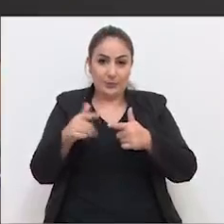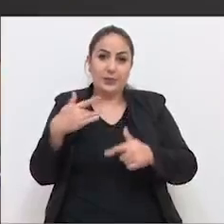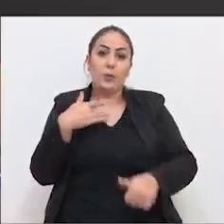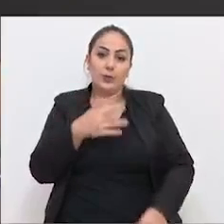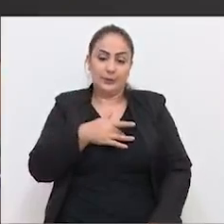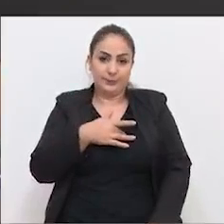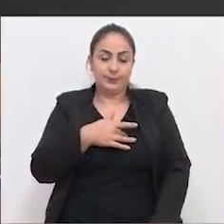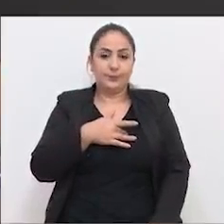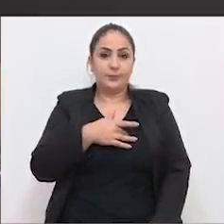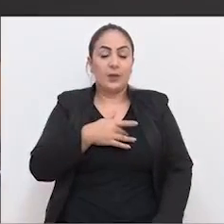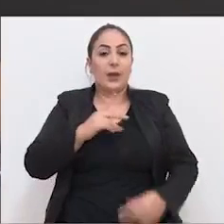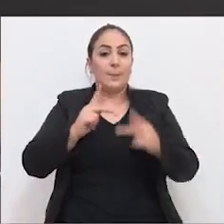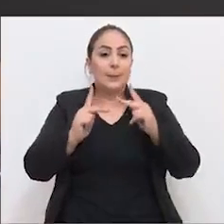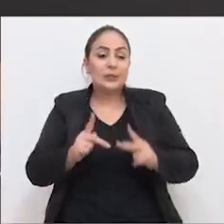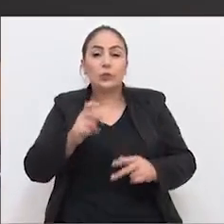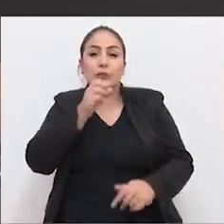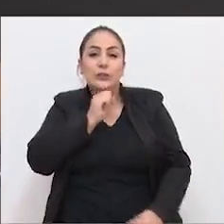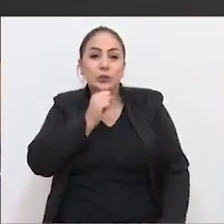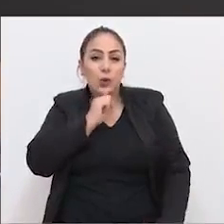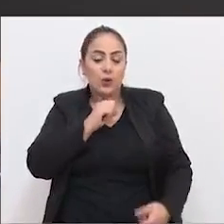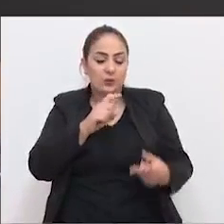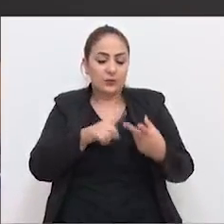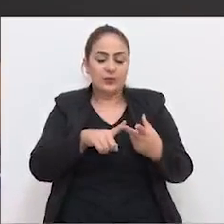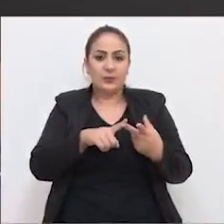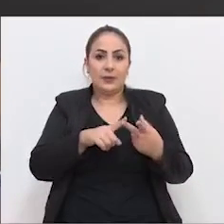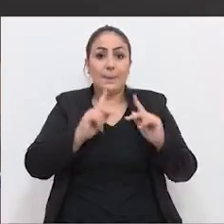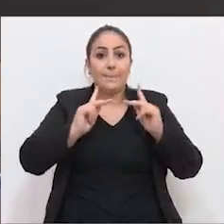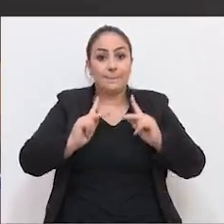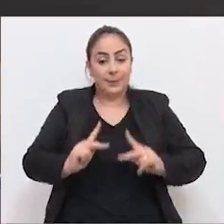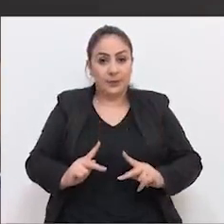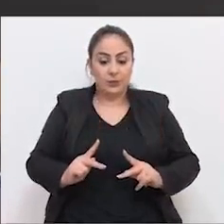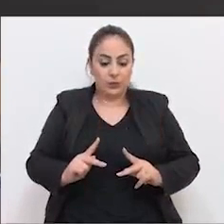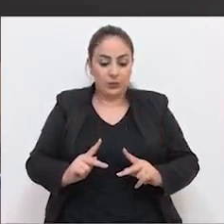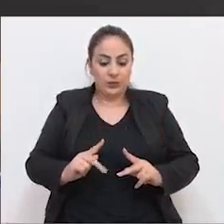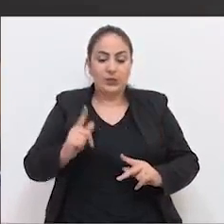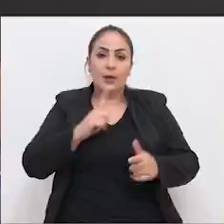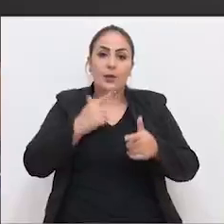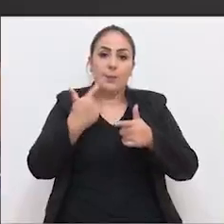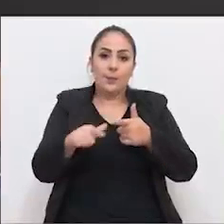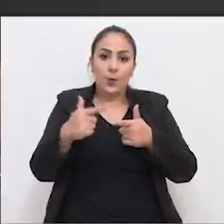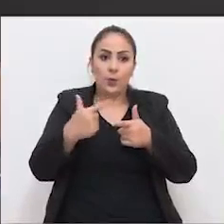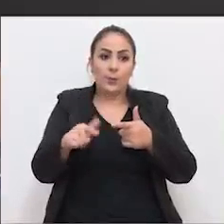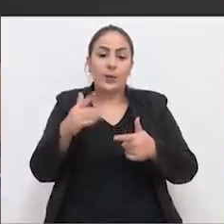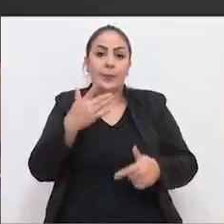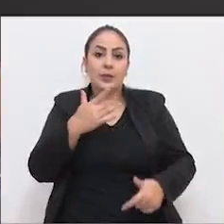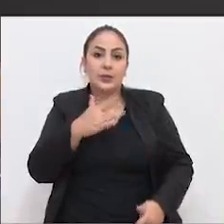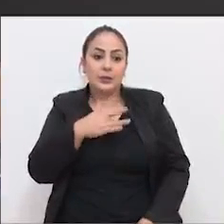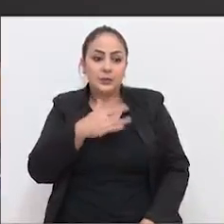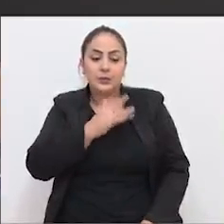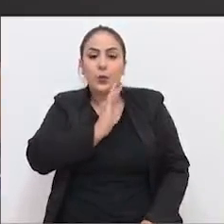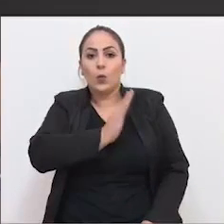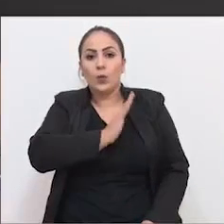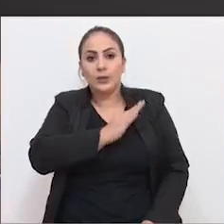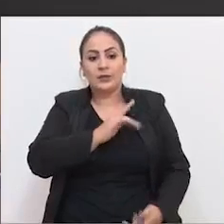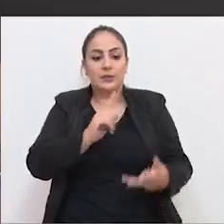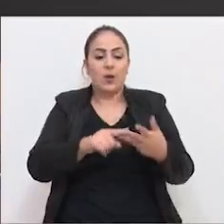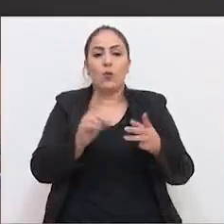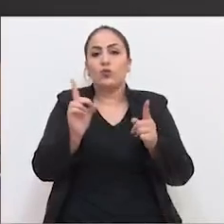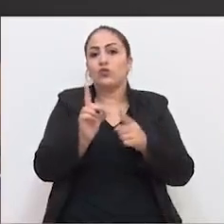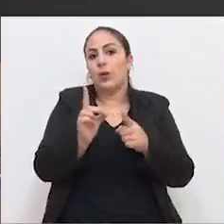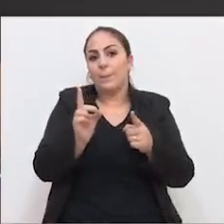na questão da saúde. As pessoas idosas, as pessoas com problemas